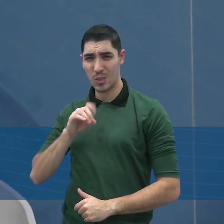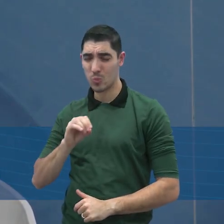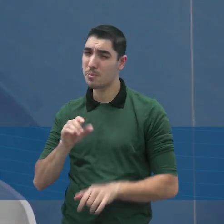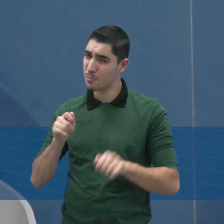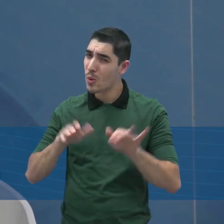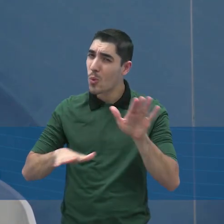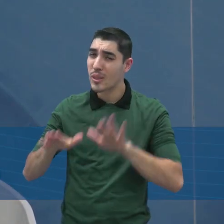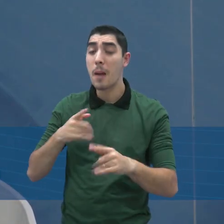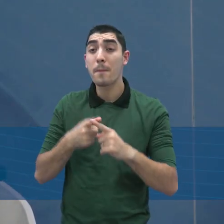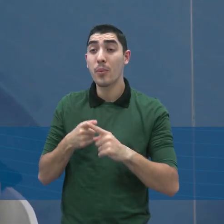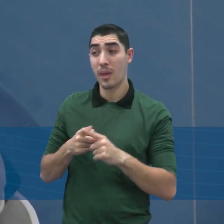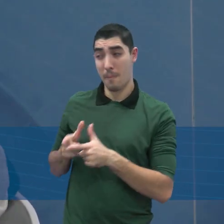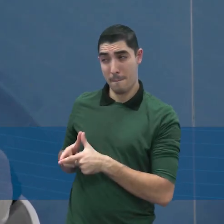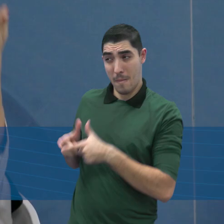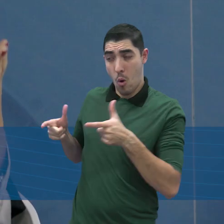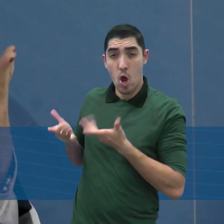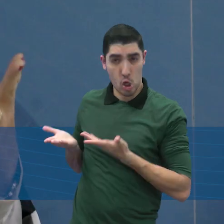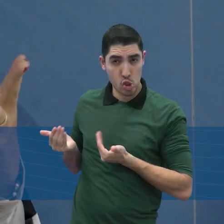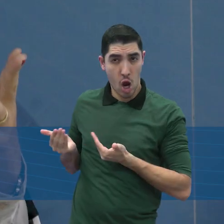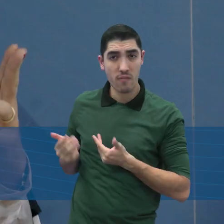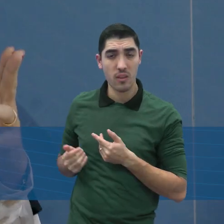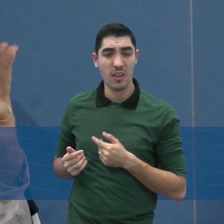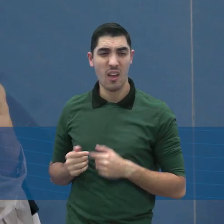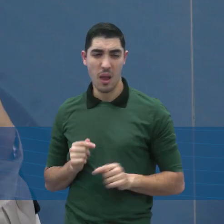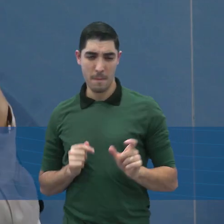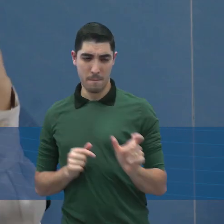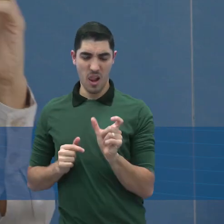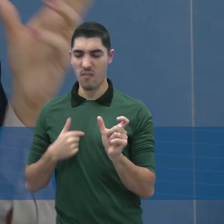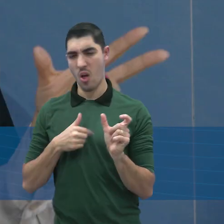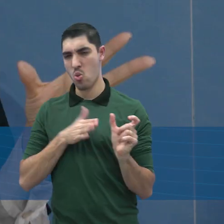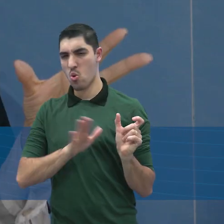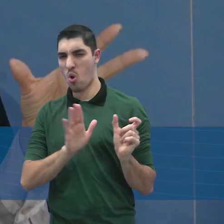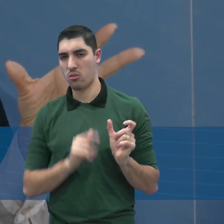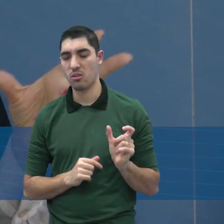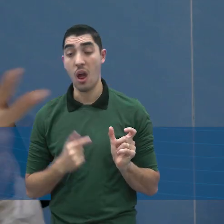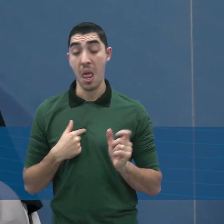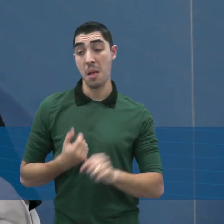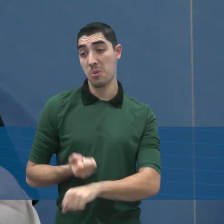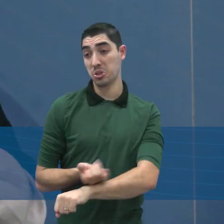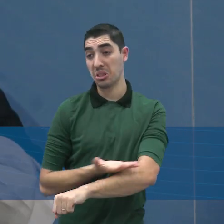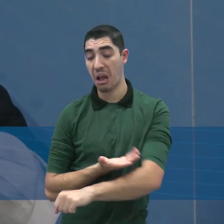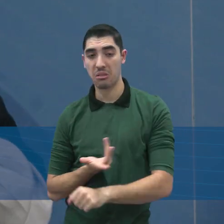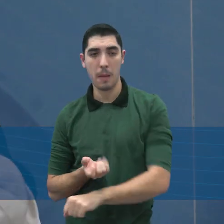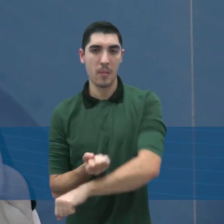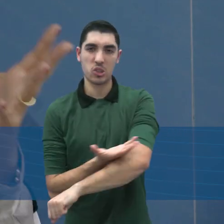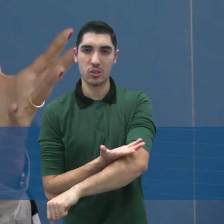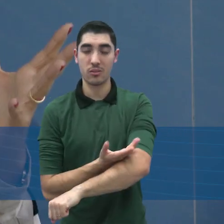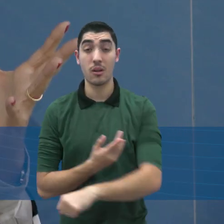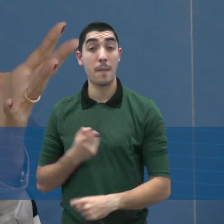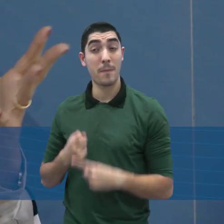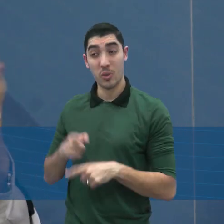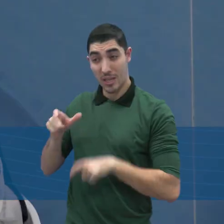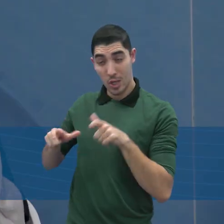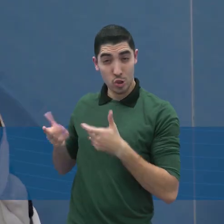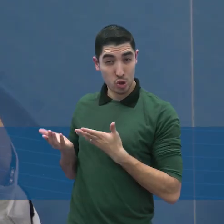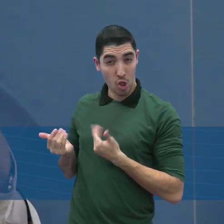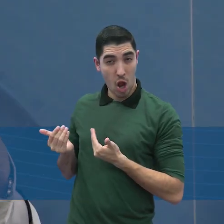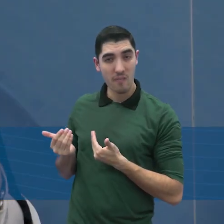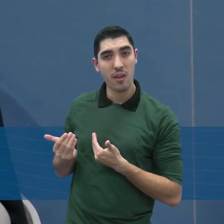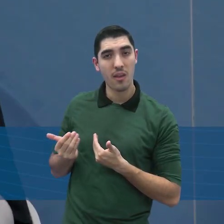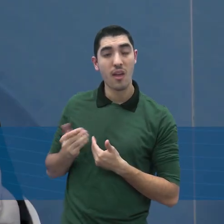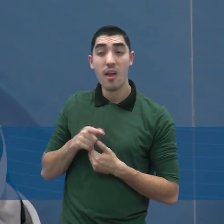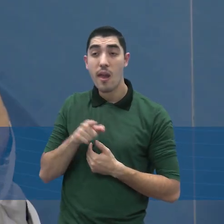hoje, eles têm muito medo dessa palavra de estar emocionado. Eles demoram muito para